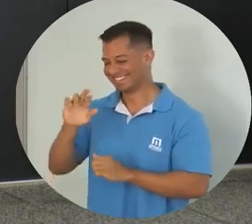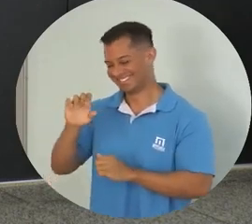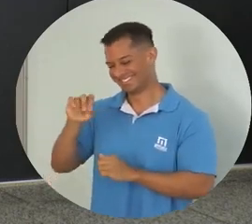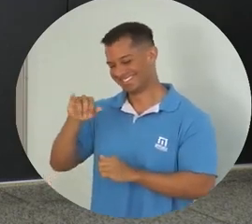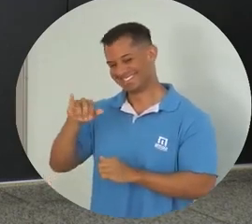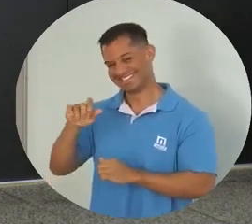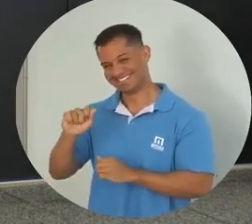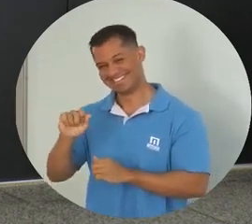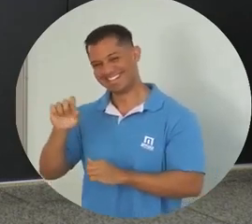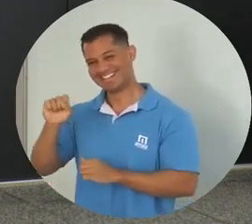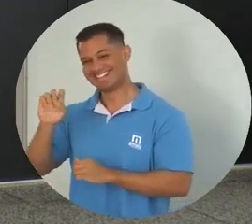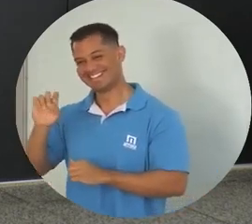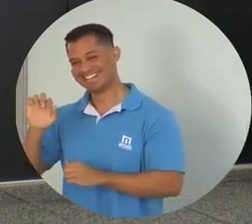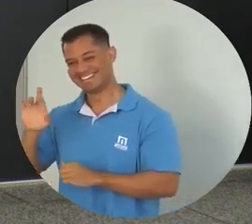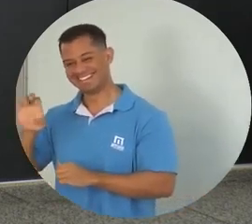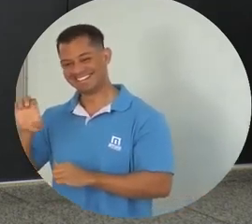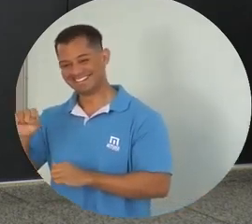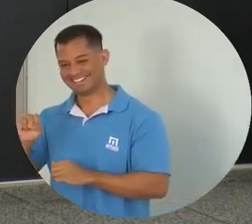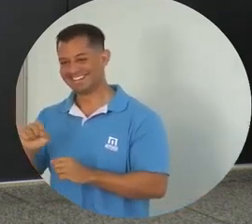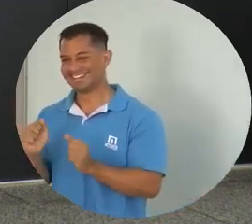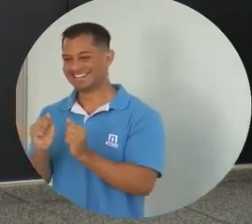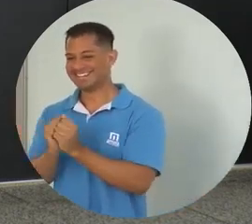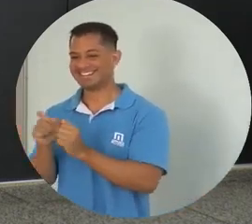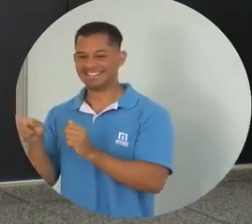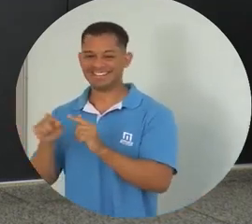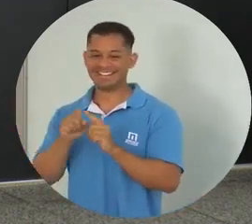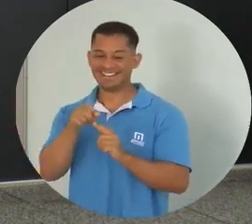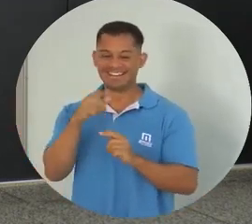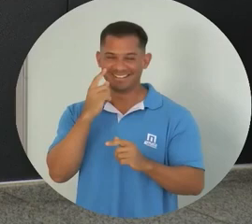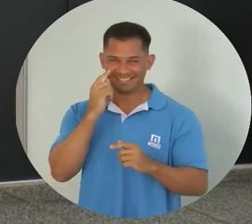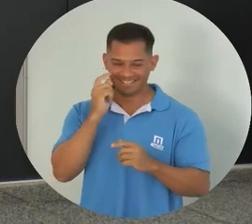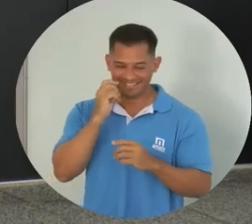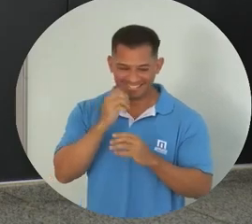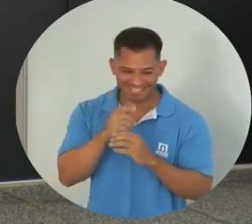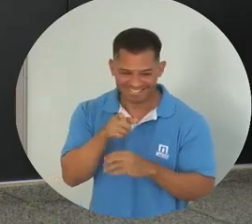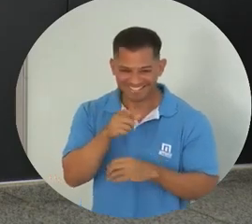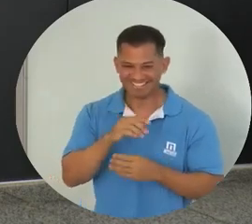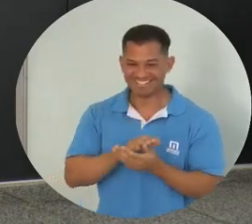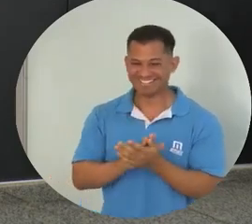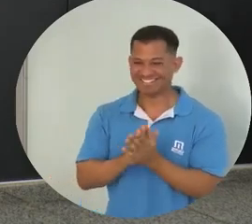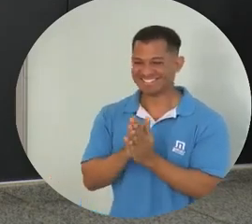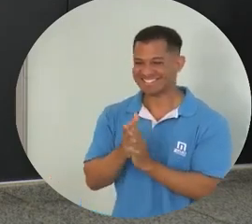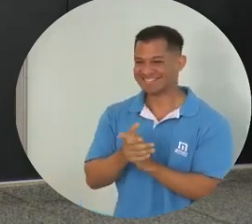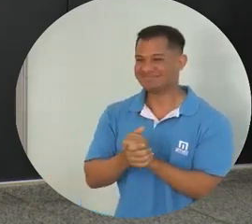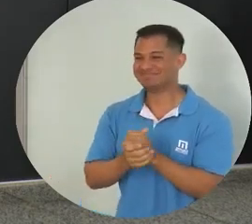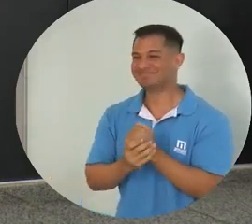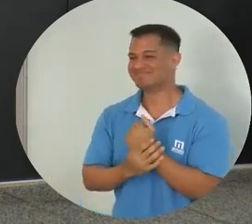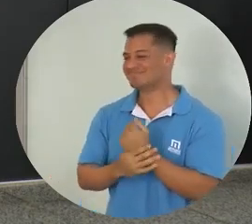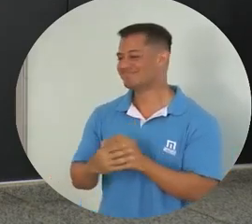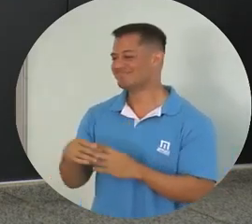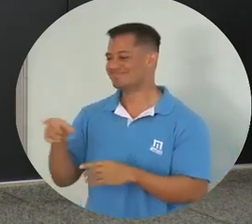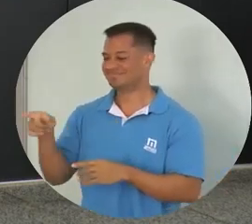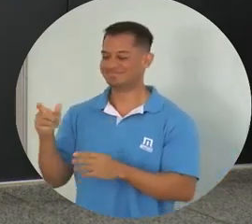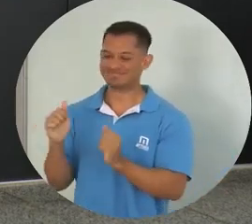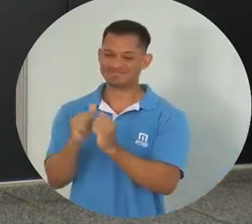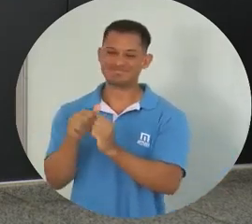desse trabalho, junto à GEMAIA, de um projeto de reforço, como foi dito aí pelo